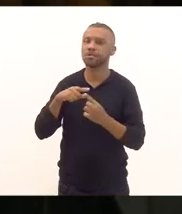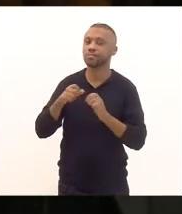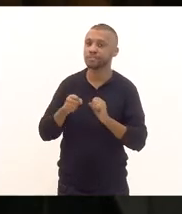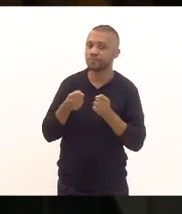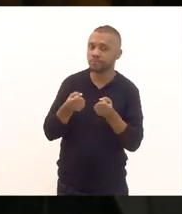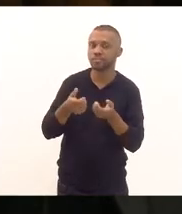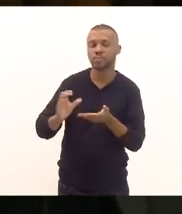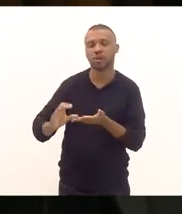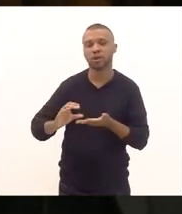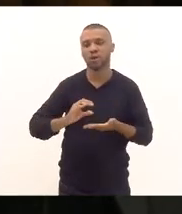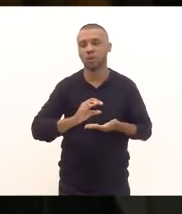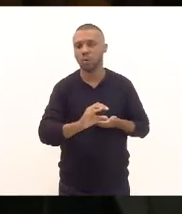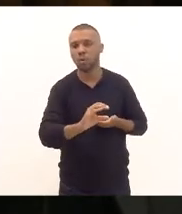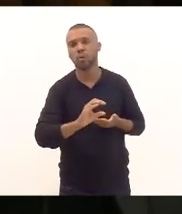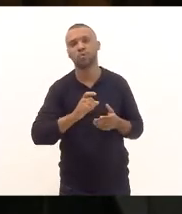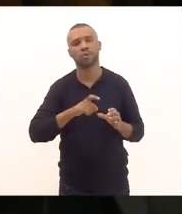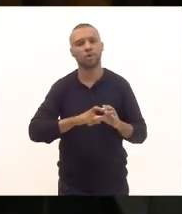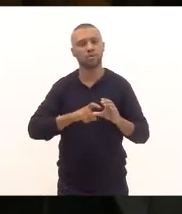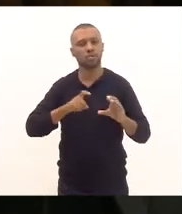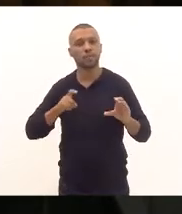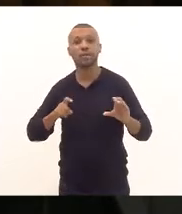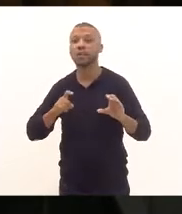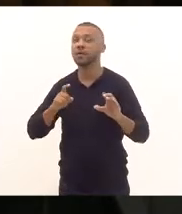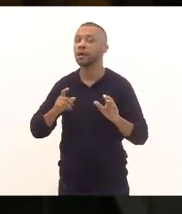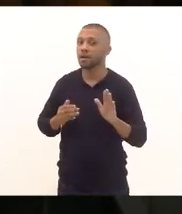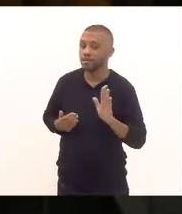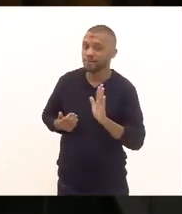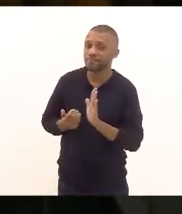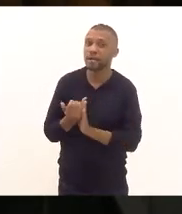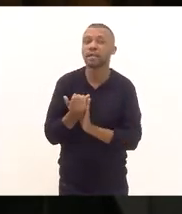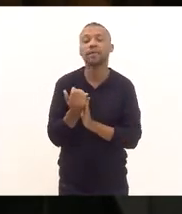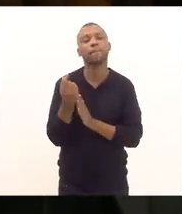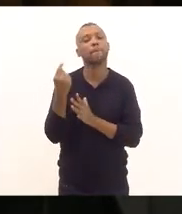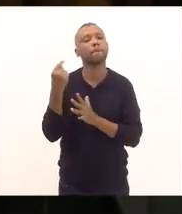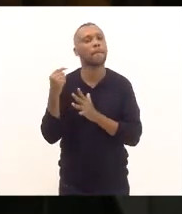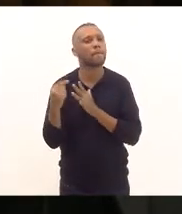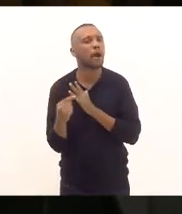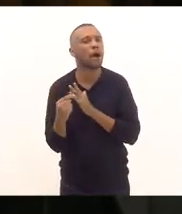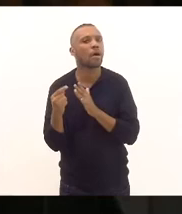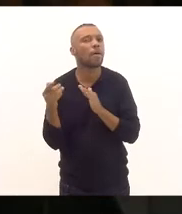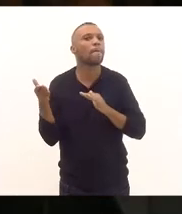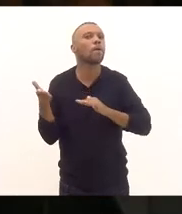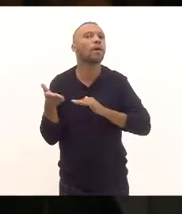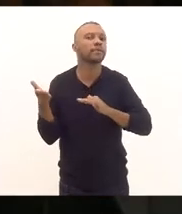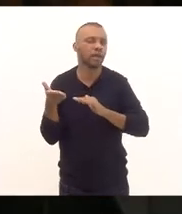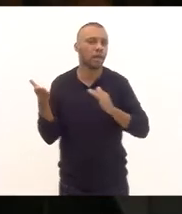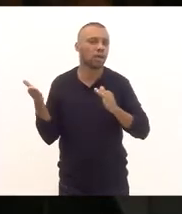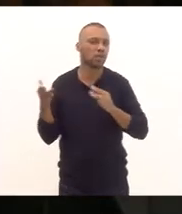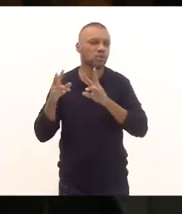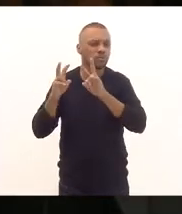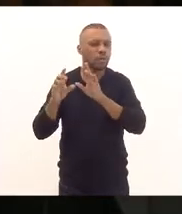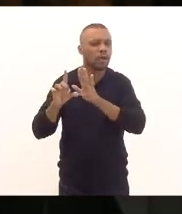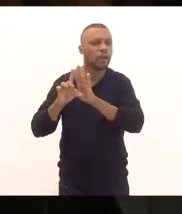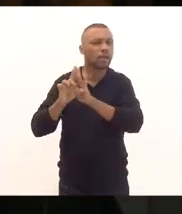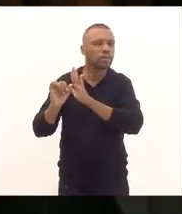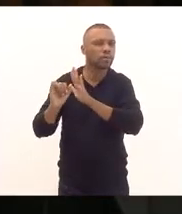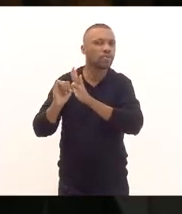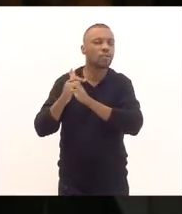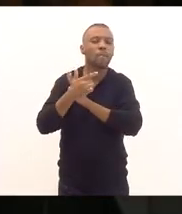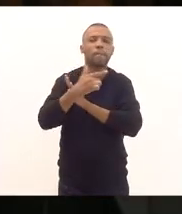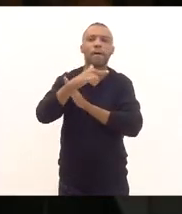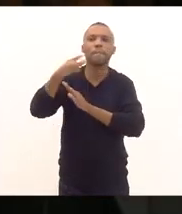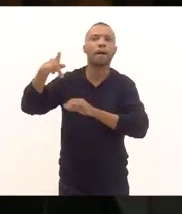recursos autonomia e introduz elementos modernos de legislações de outros países